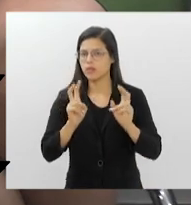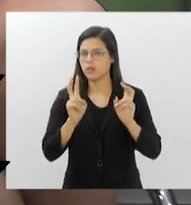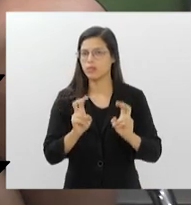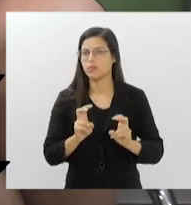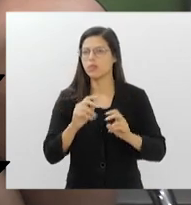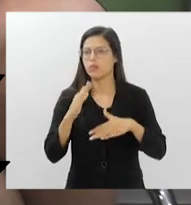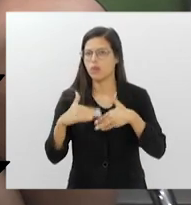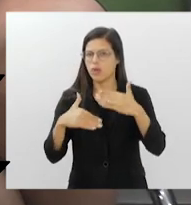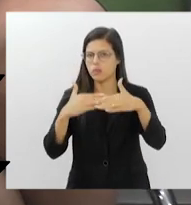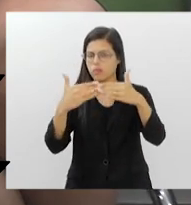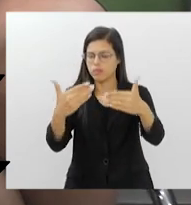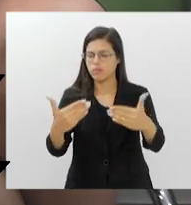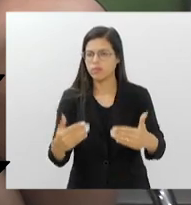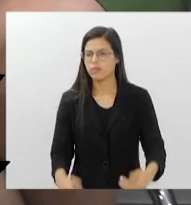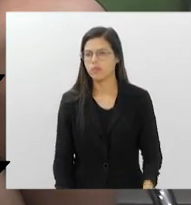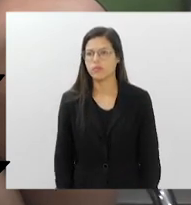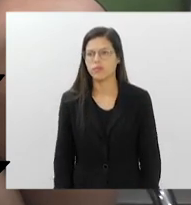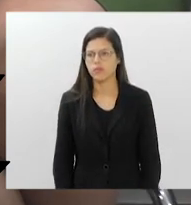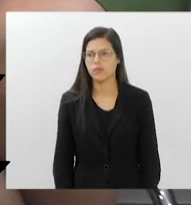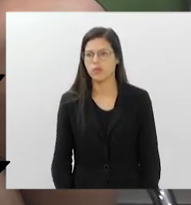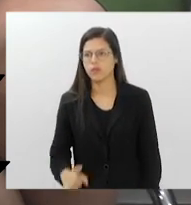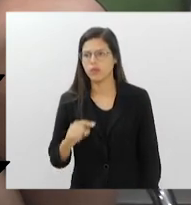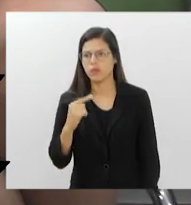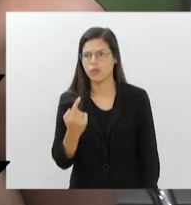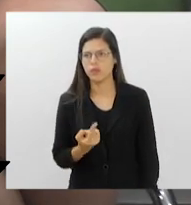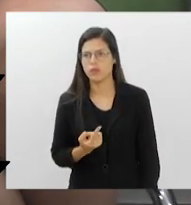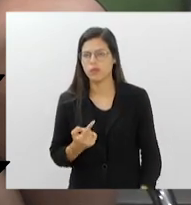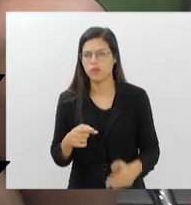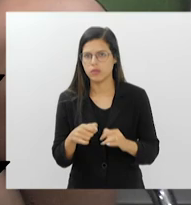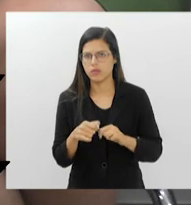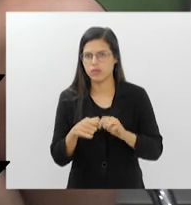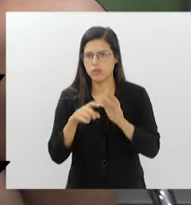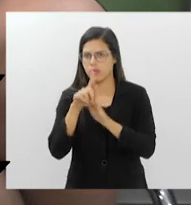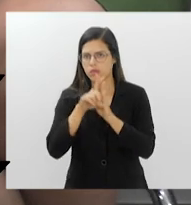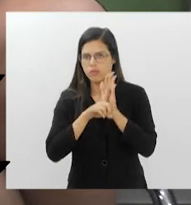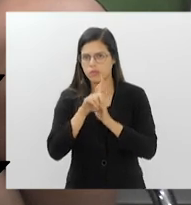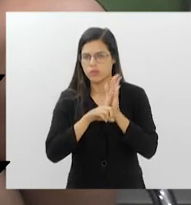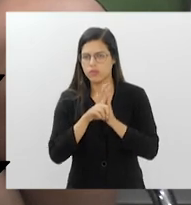avançou muito e nós promovemos um